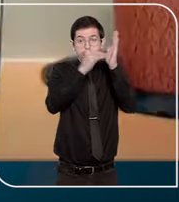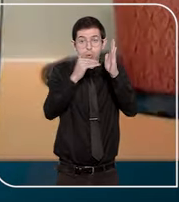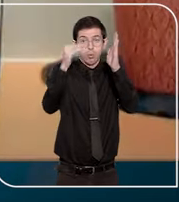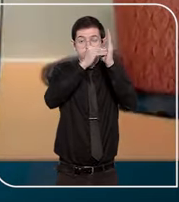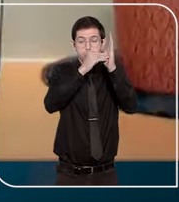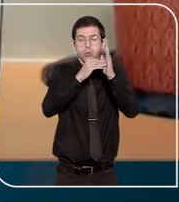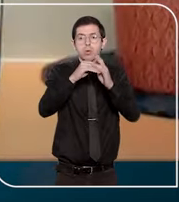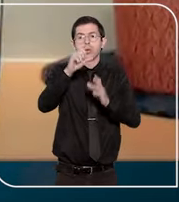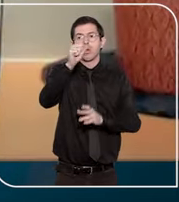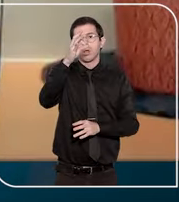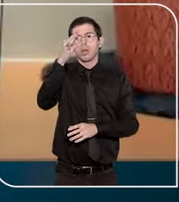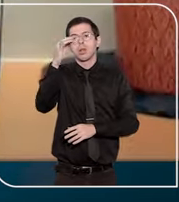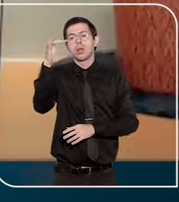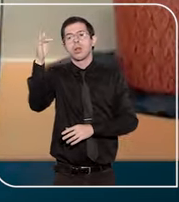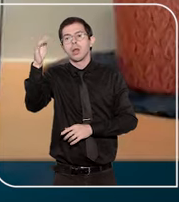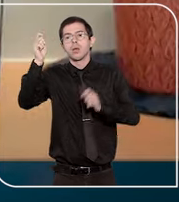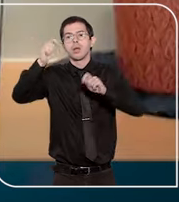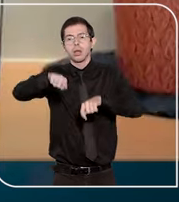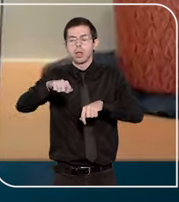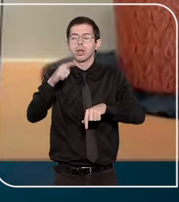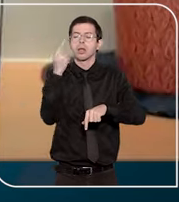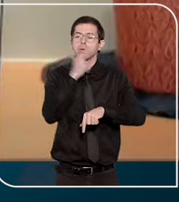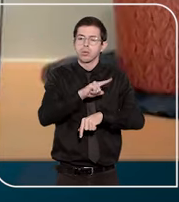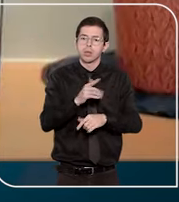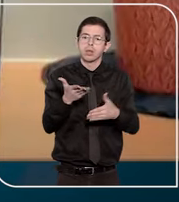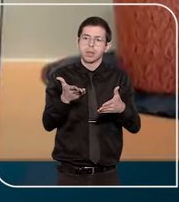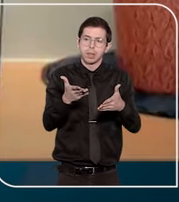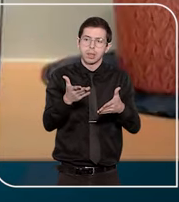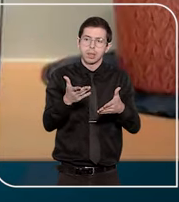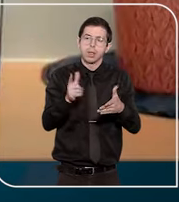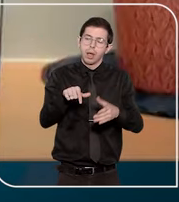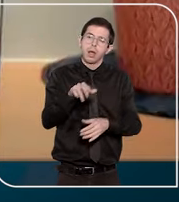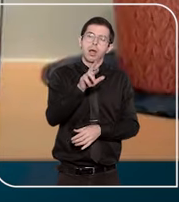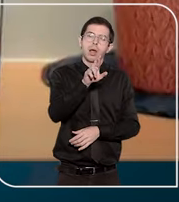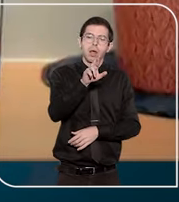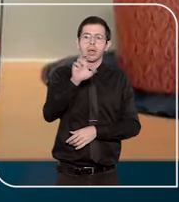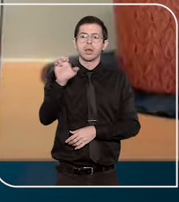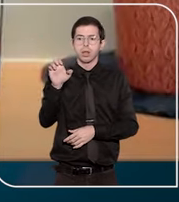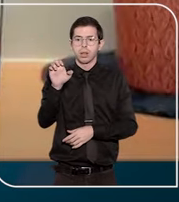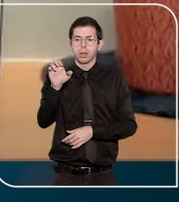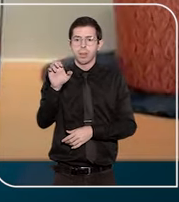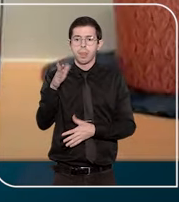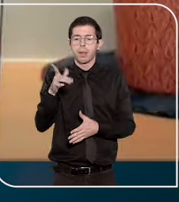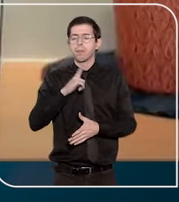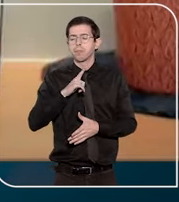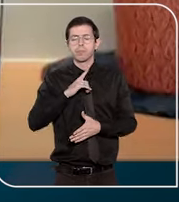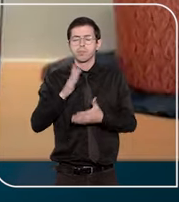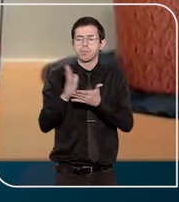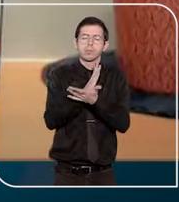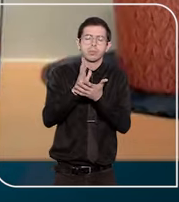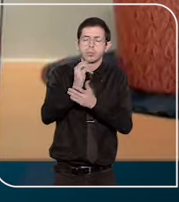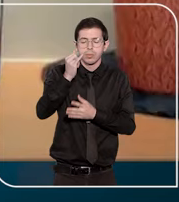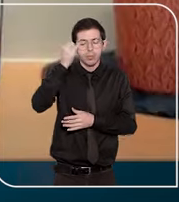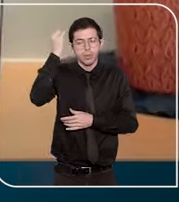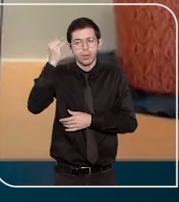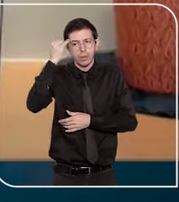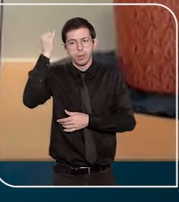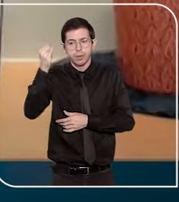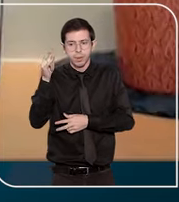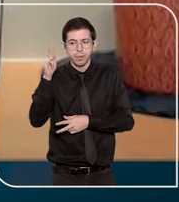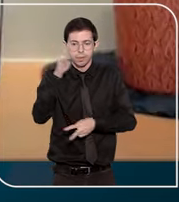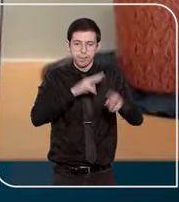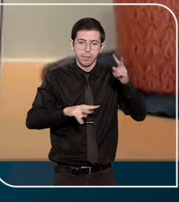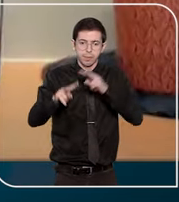instância no qual é cabível interposição de recurso extraordinário. Então, algumas hipóteses que a gente costuma ver, Fátima,